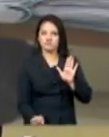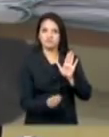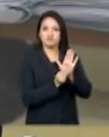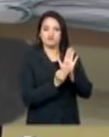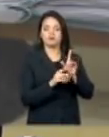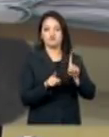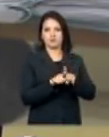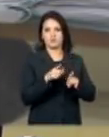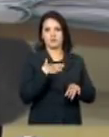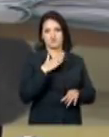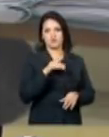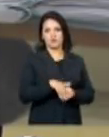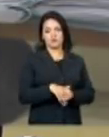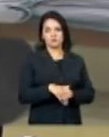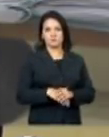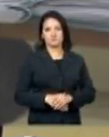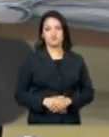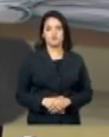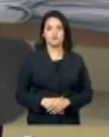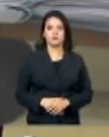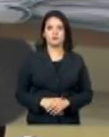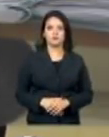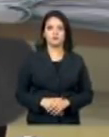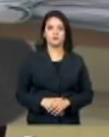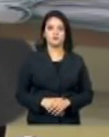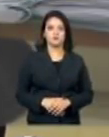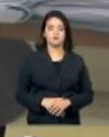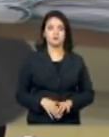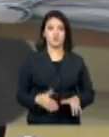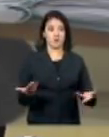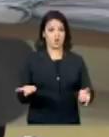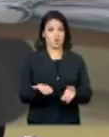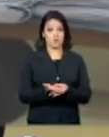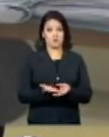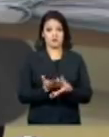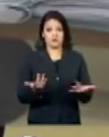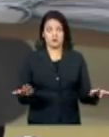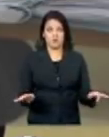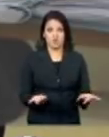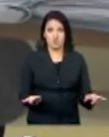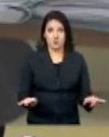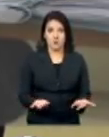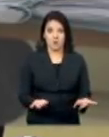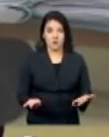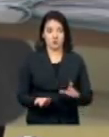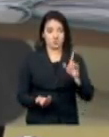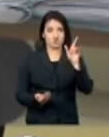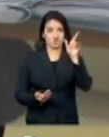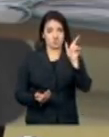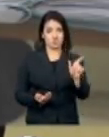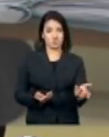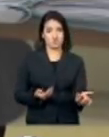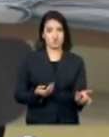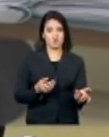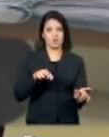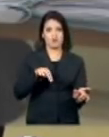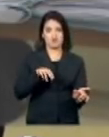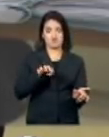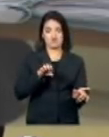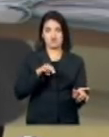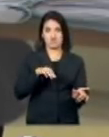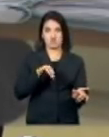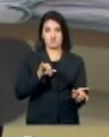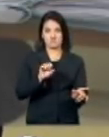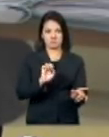verde no caso dos autos a condição de anistiado do ex cabo da força aérea